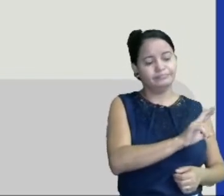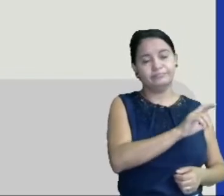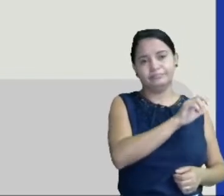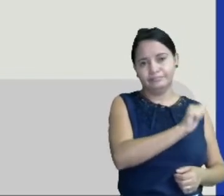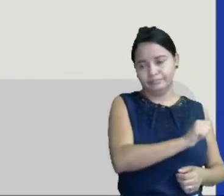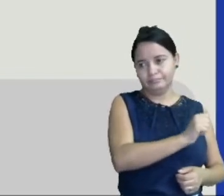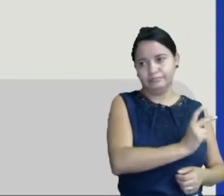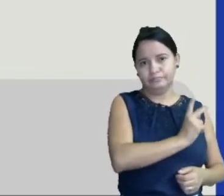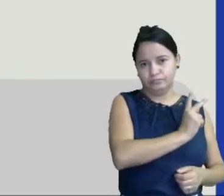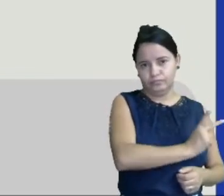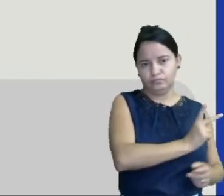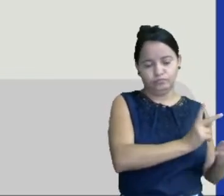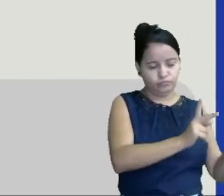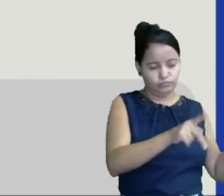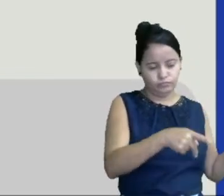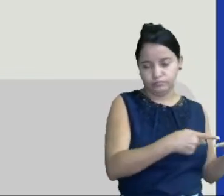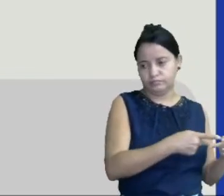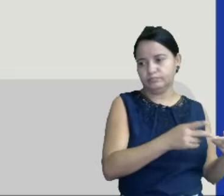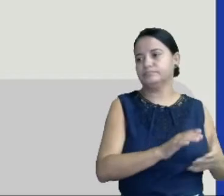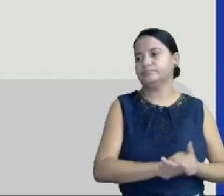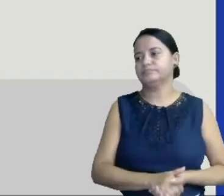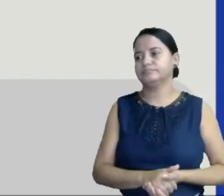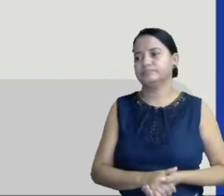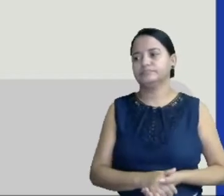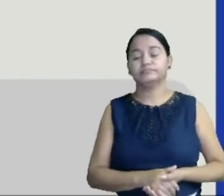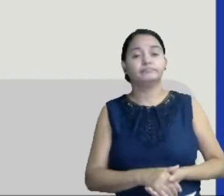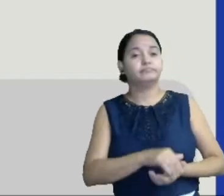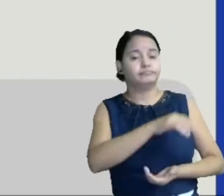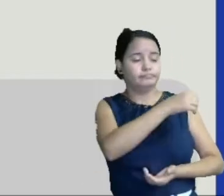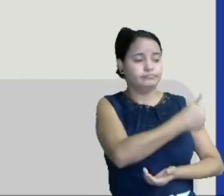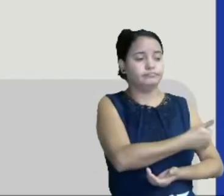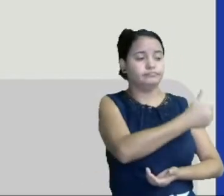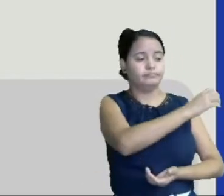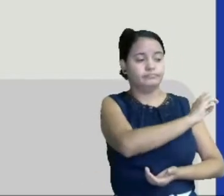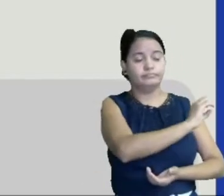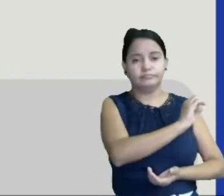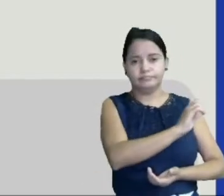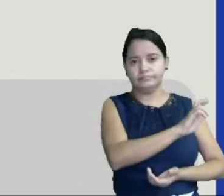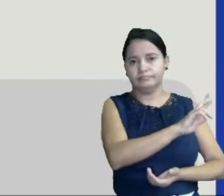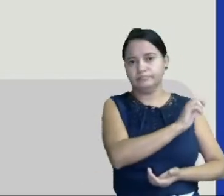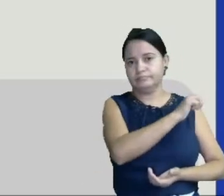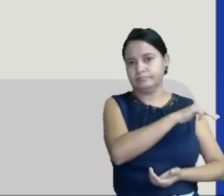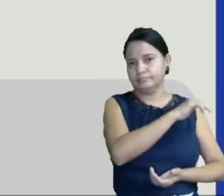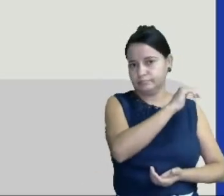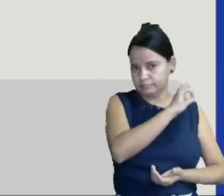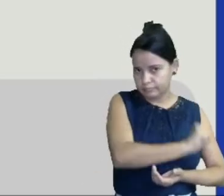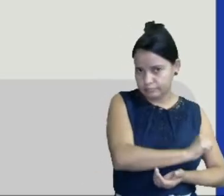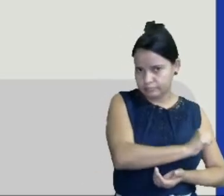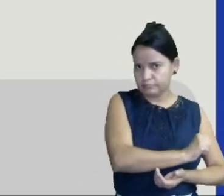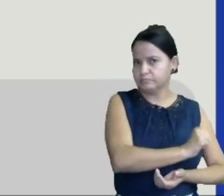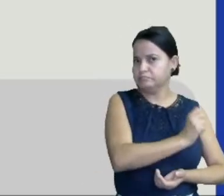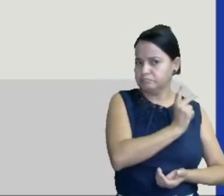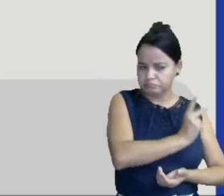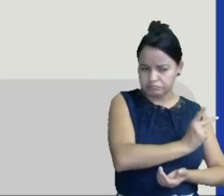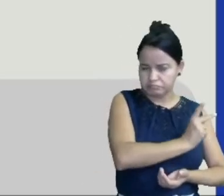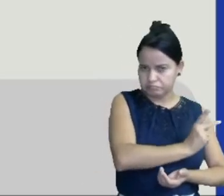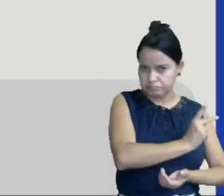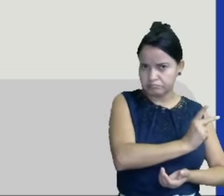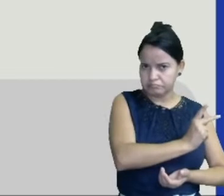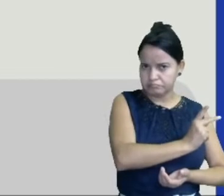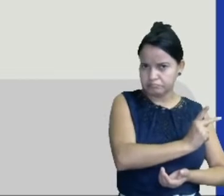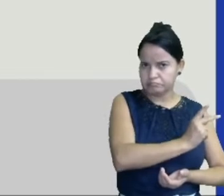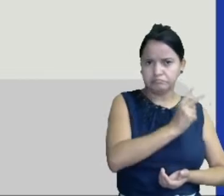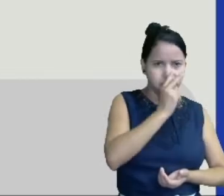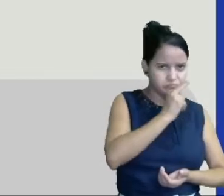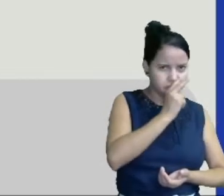gramas então ele disse que tem 100 gramas a maçã EA pera ele disse que tem 120 gramas então São João das Duas uma bandeja só eu